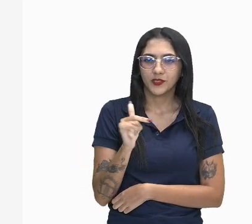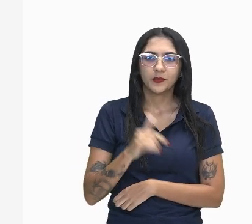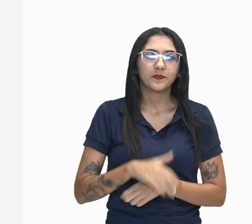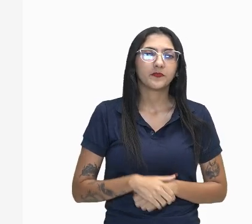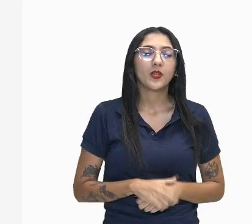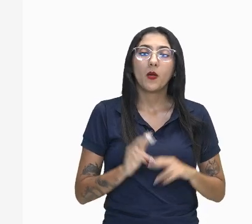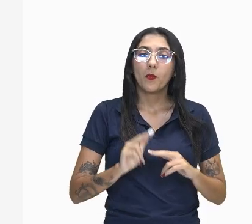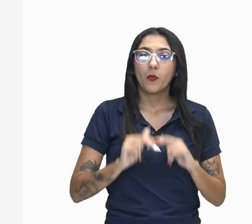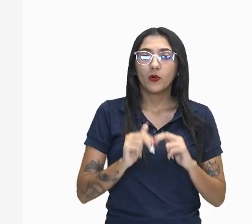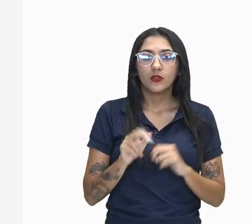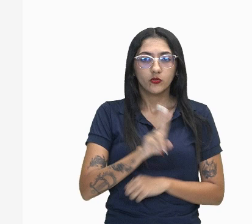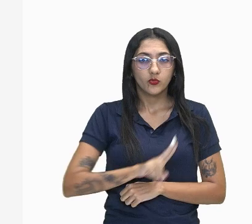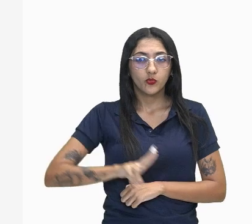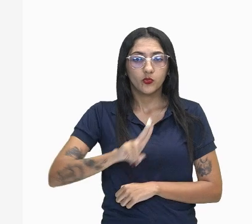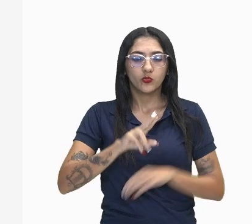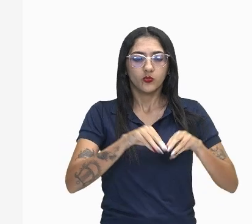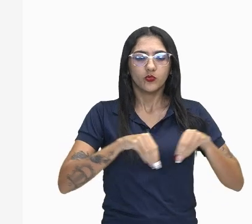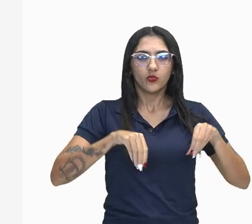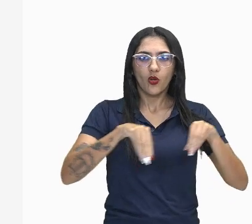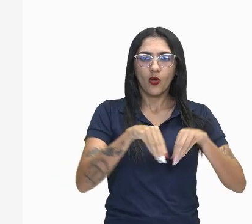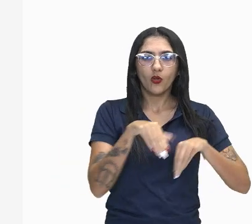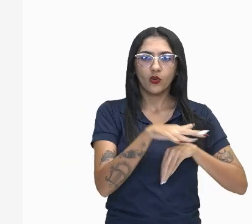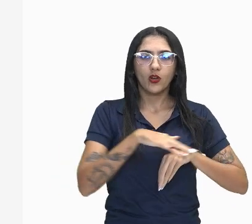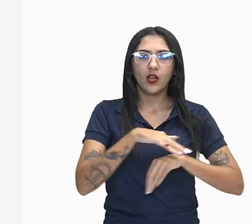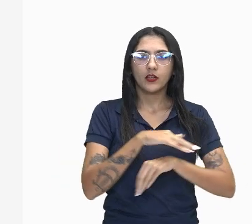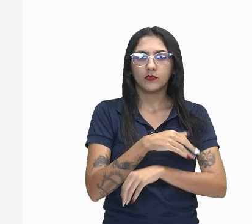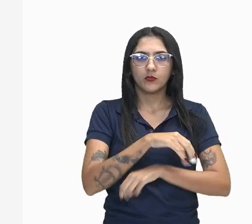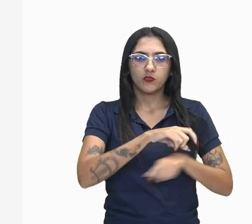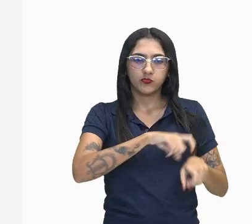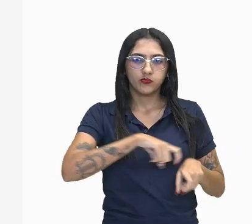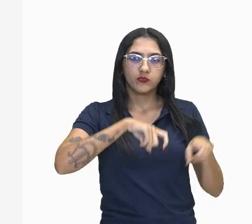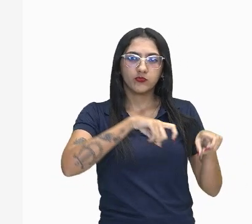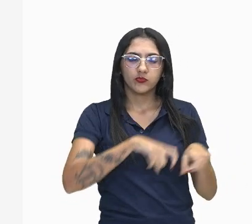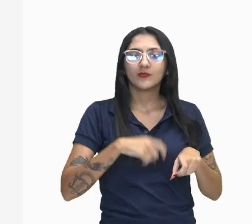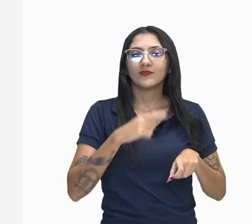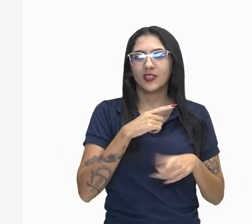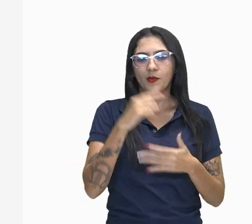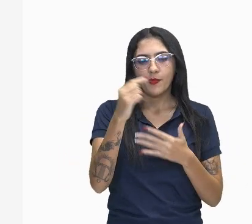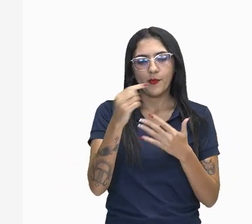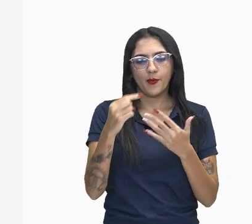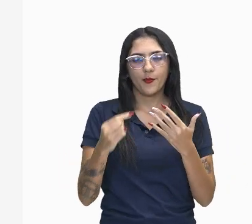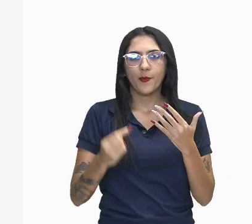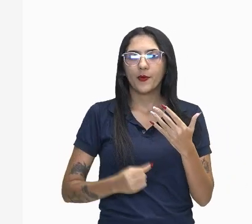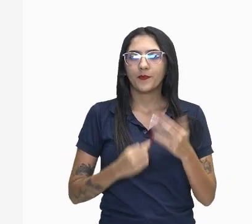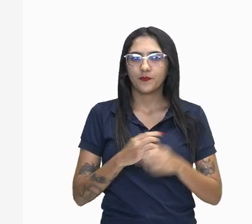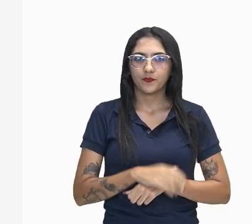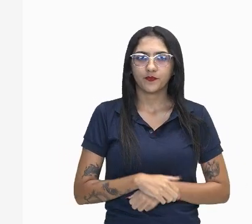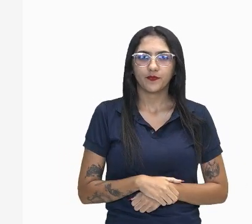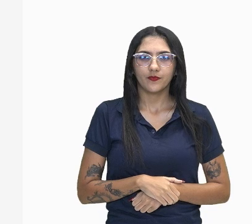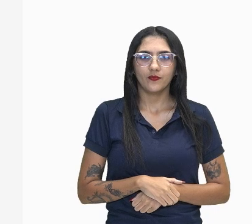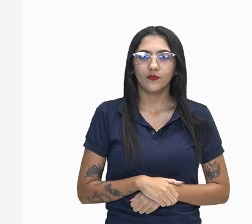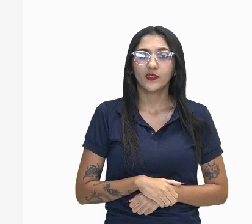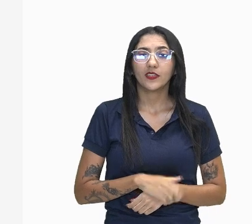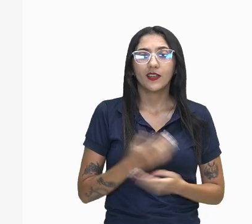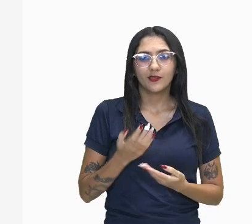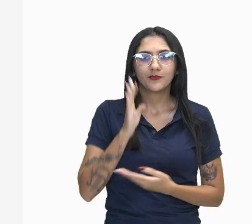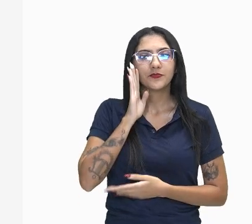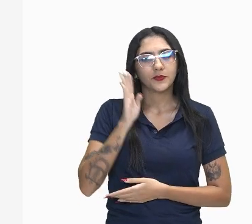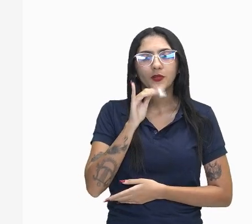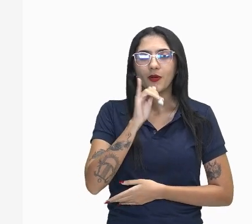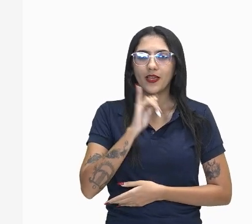do solo na agricultura, gente, vai depender desses fatores. E um dos exemplos vai ser aí o cultivo